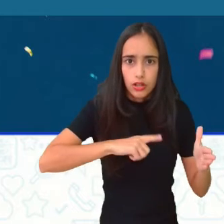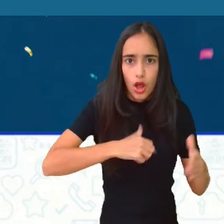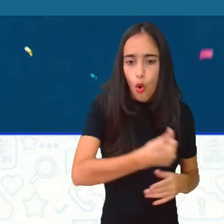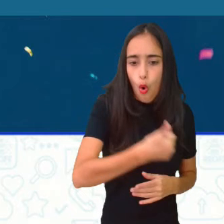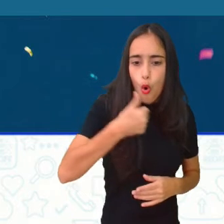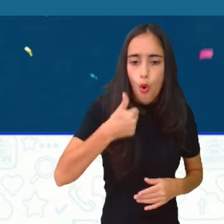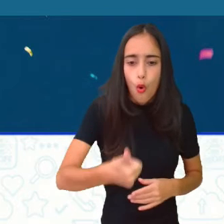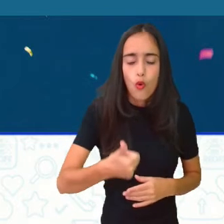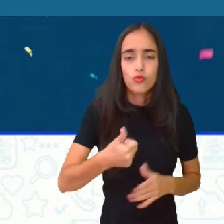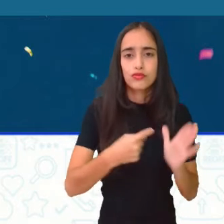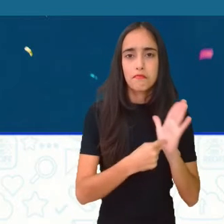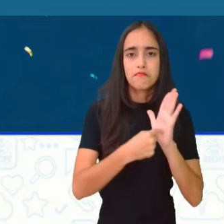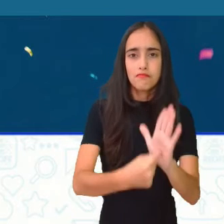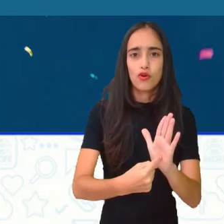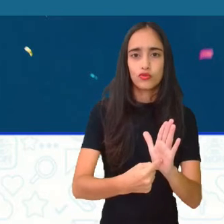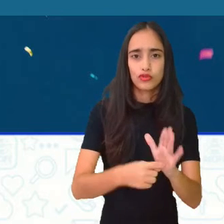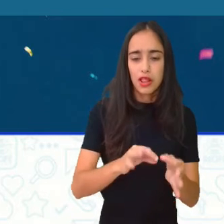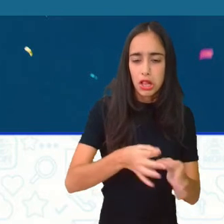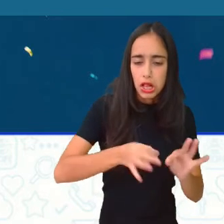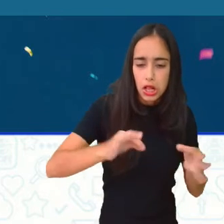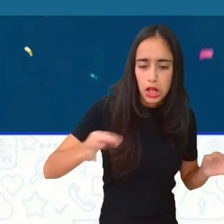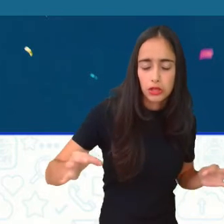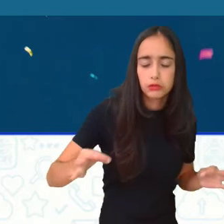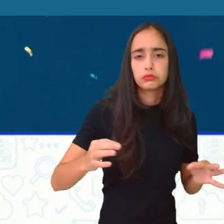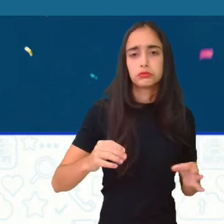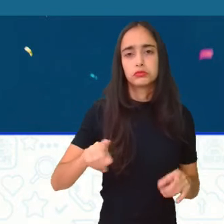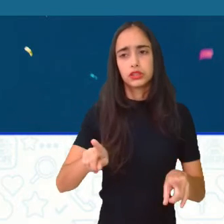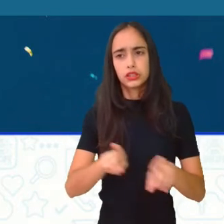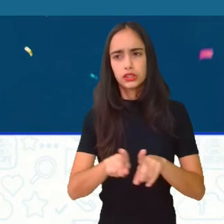longa duração e uma temporária com